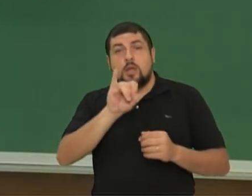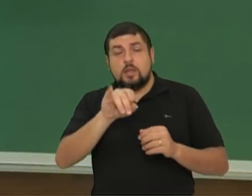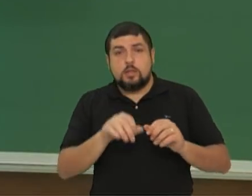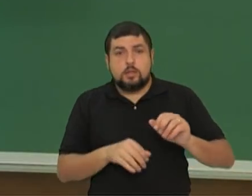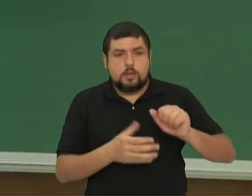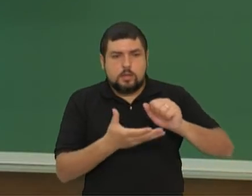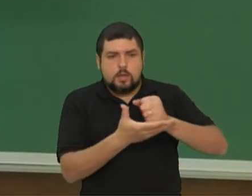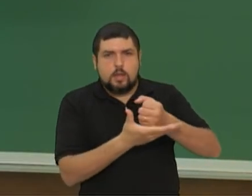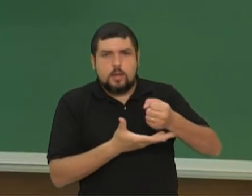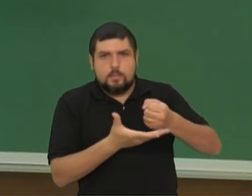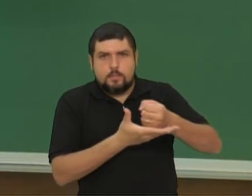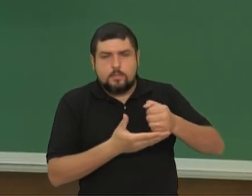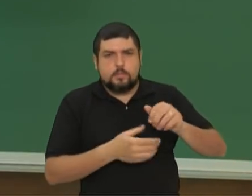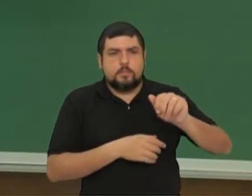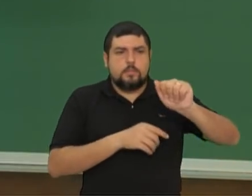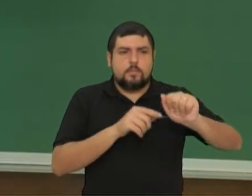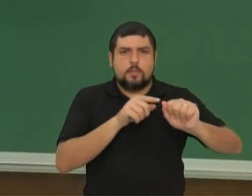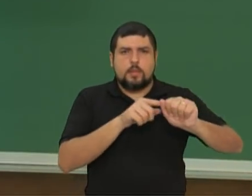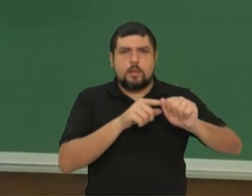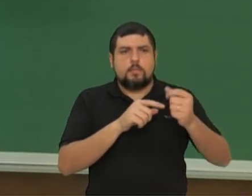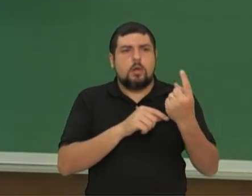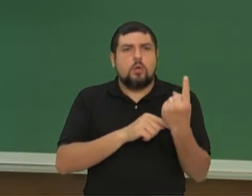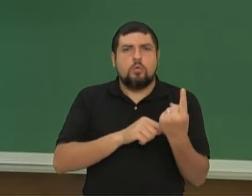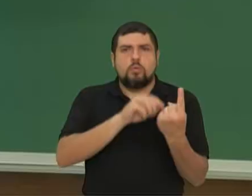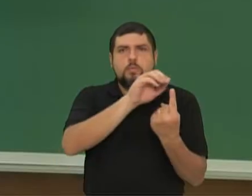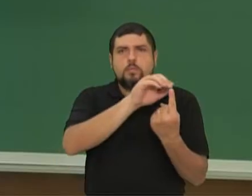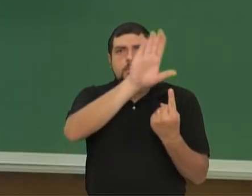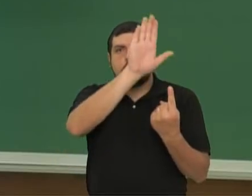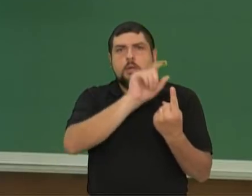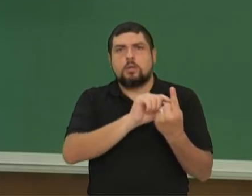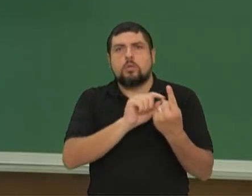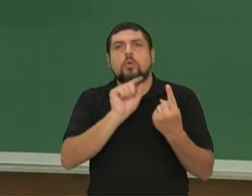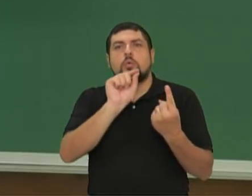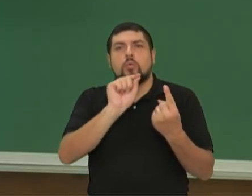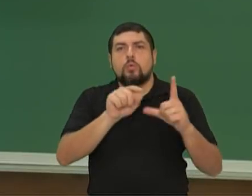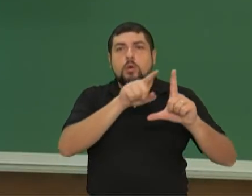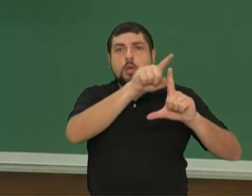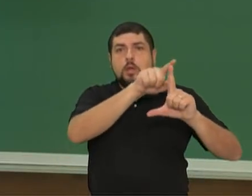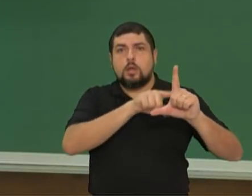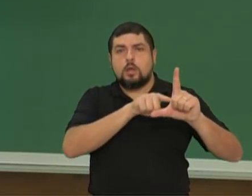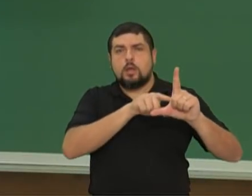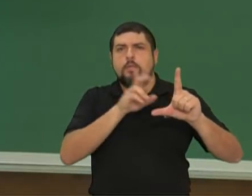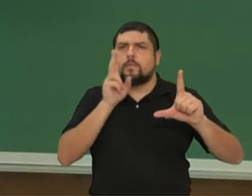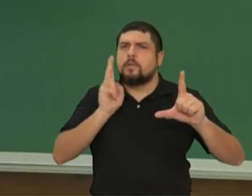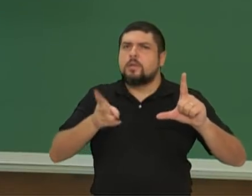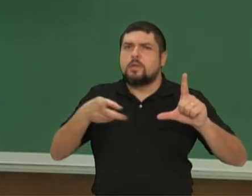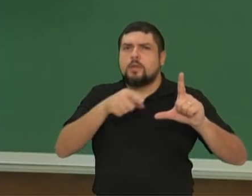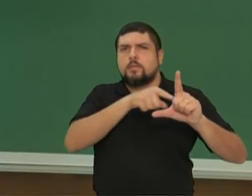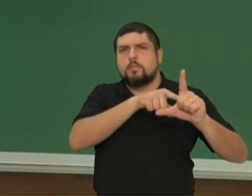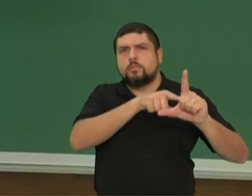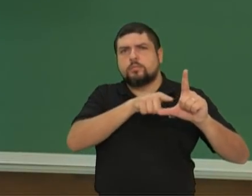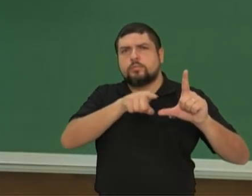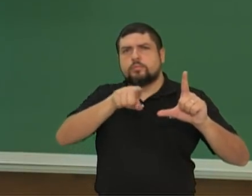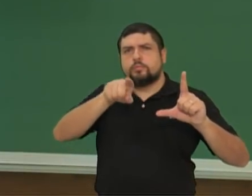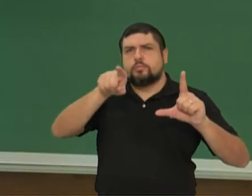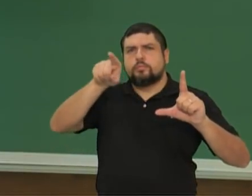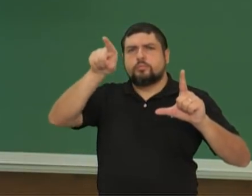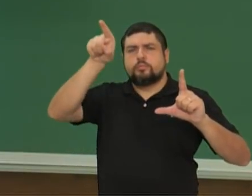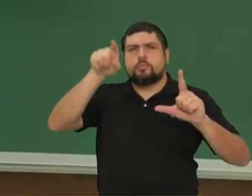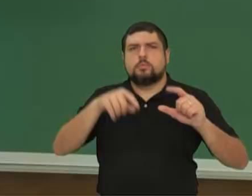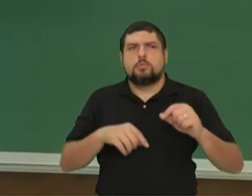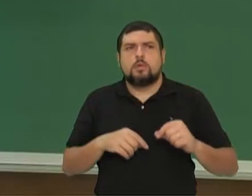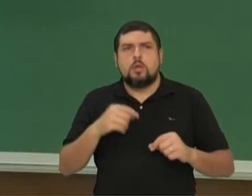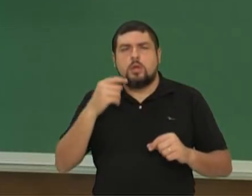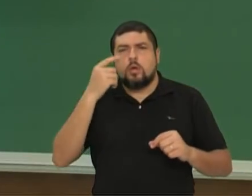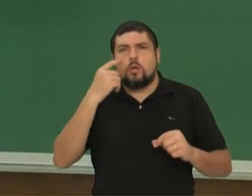for maior que 1, sempre o gráfico da função será crescente. Olha os modelos aqui, 10 elevado a x, 3 elevado a